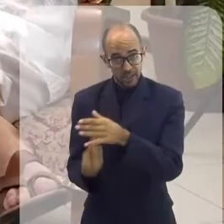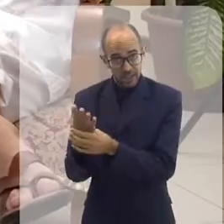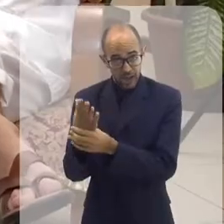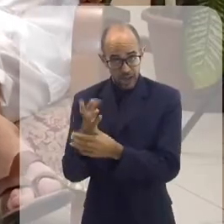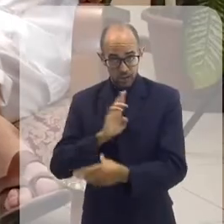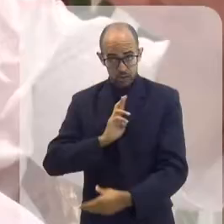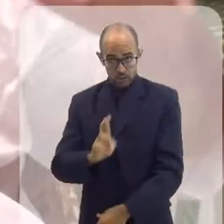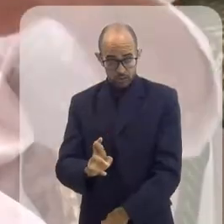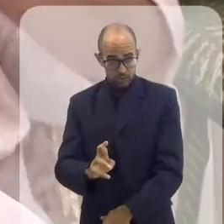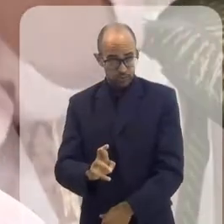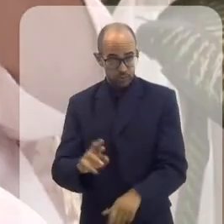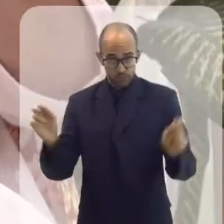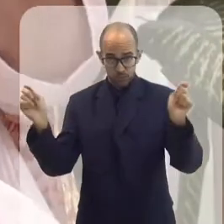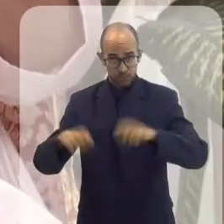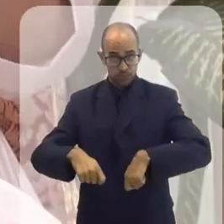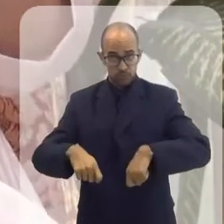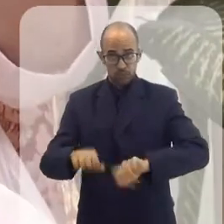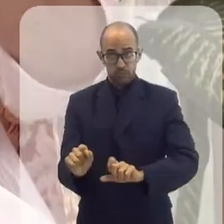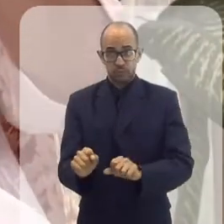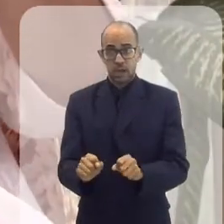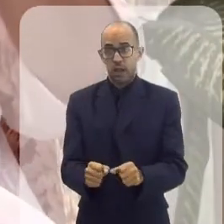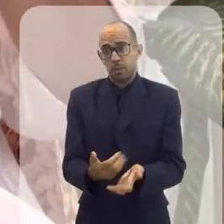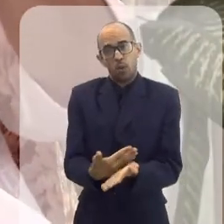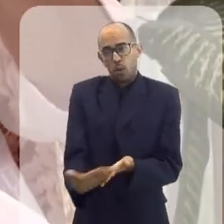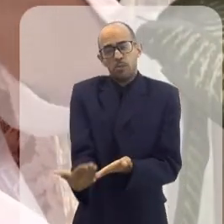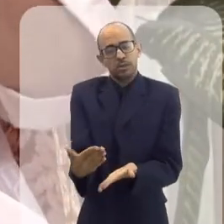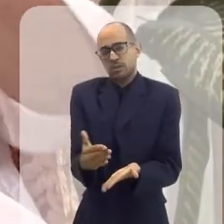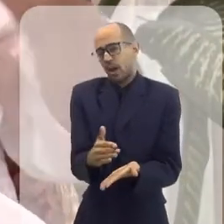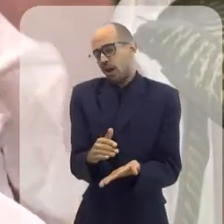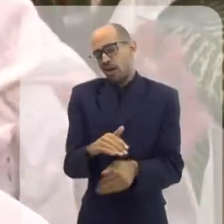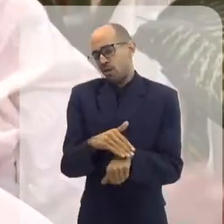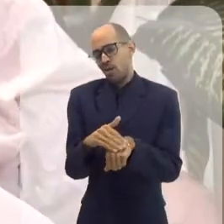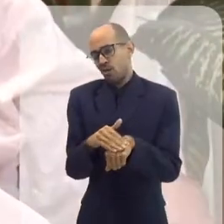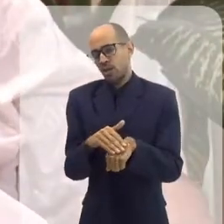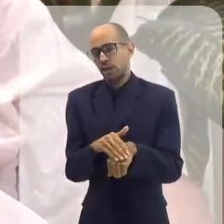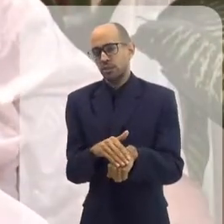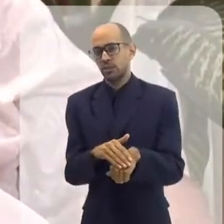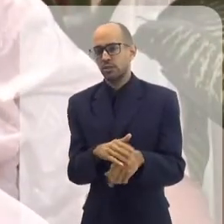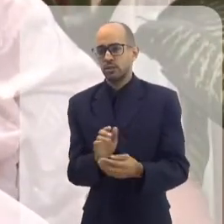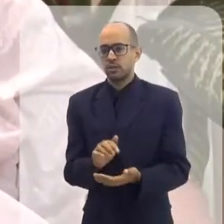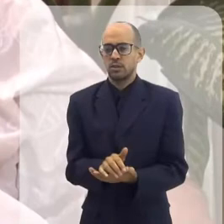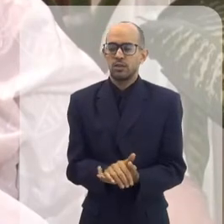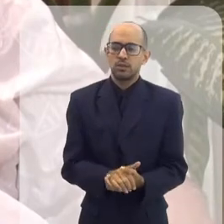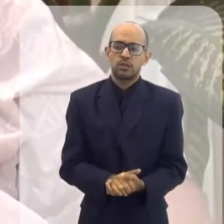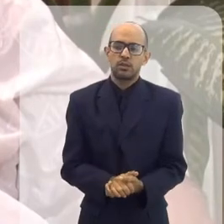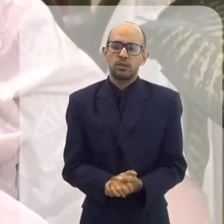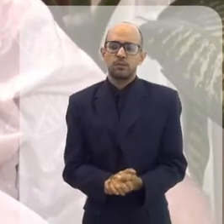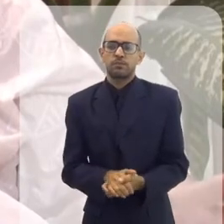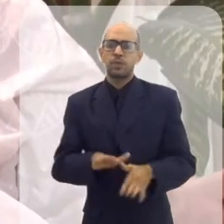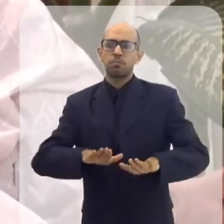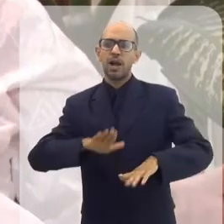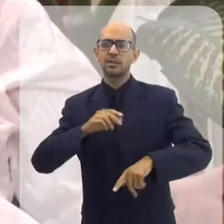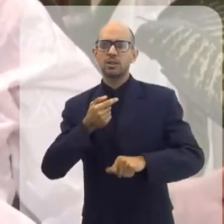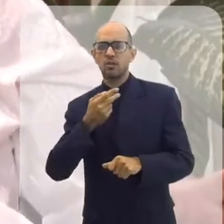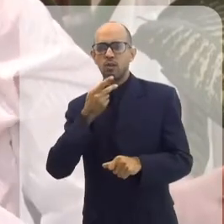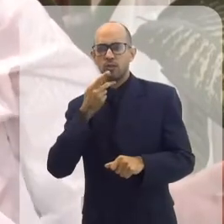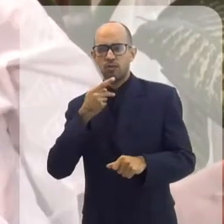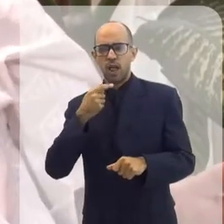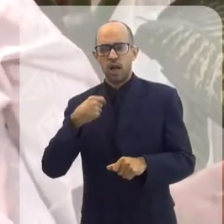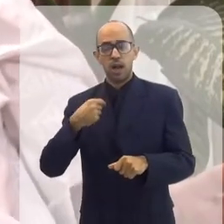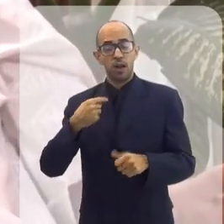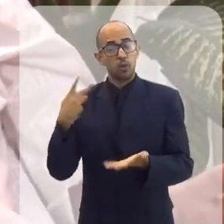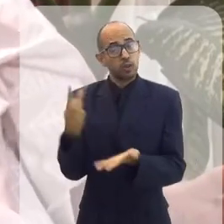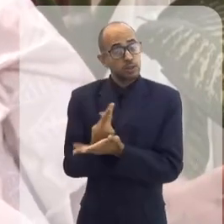religião não dá nem para eu começar a conversa certo não dá nem para começar a conversa mas eu vou dizer que